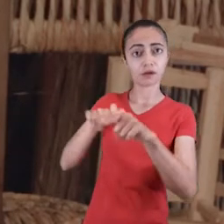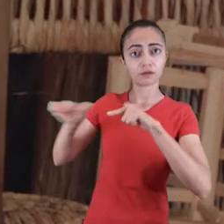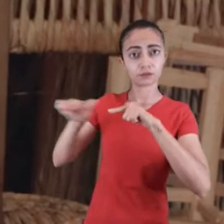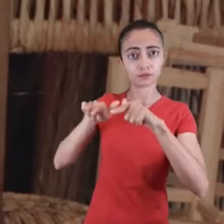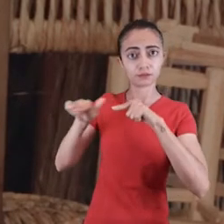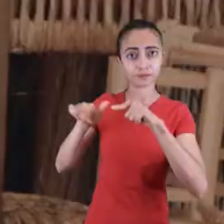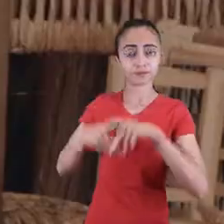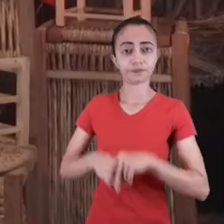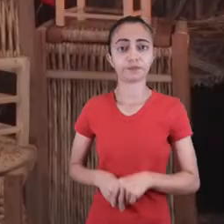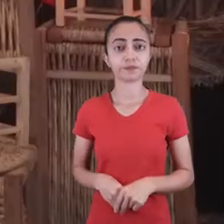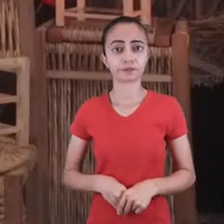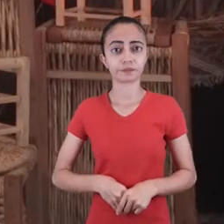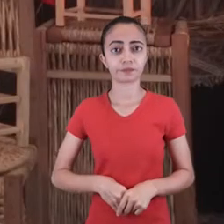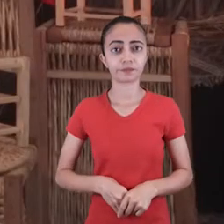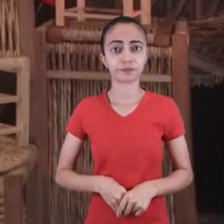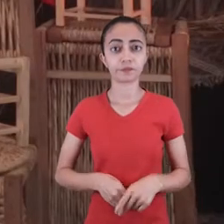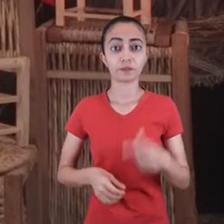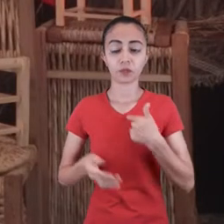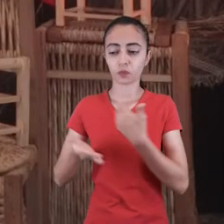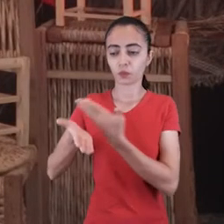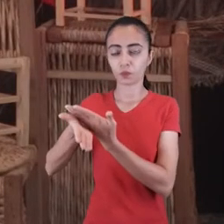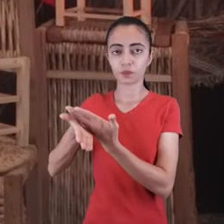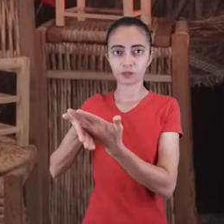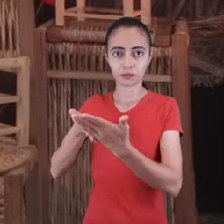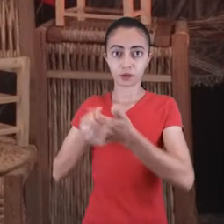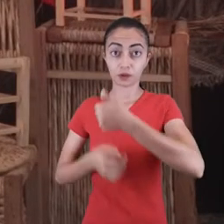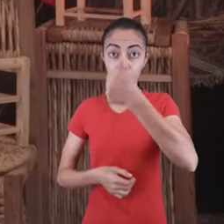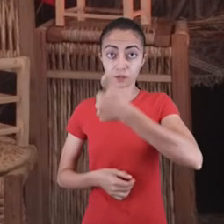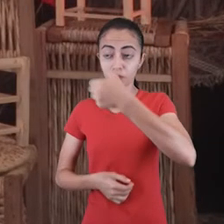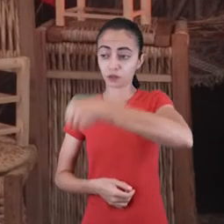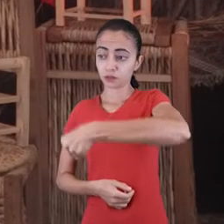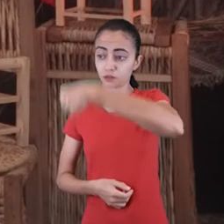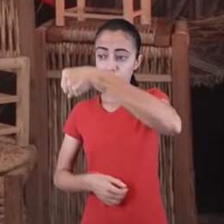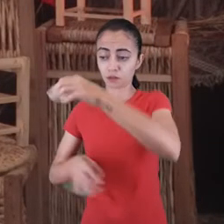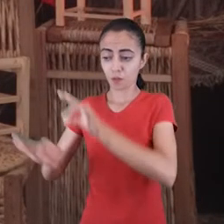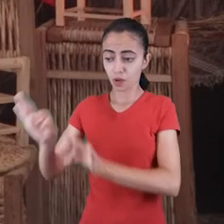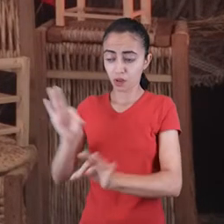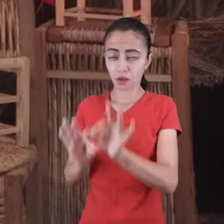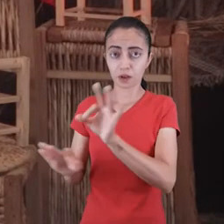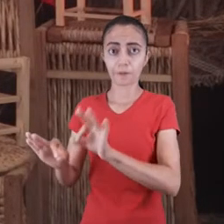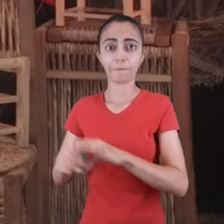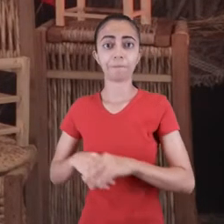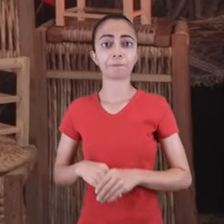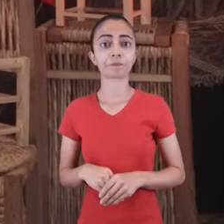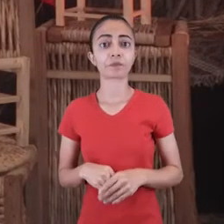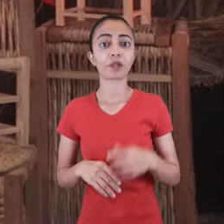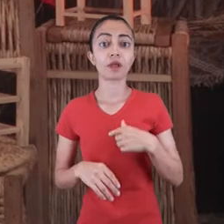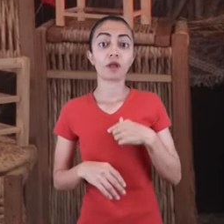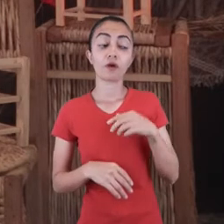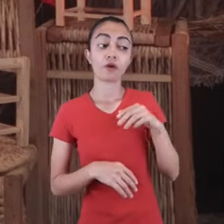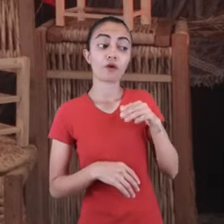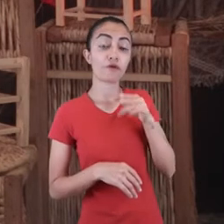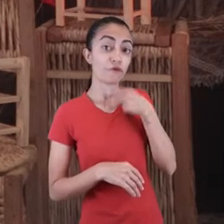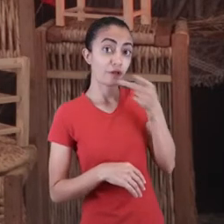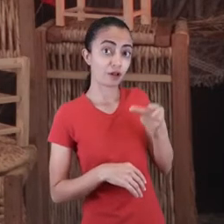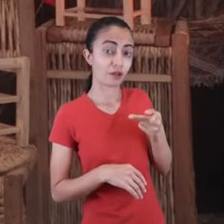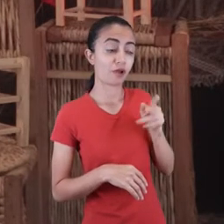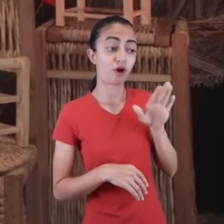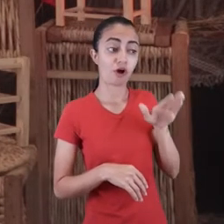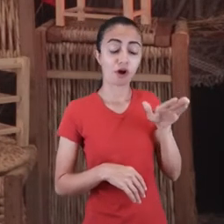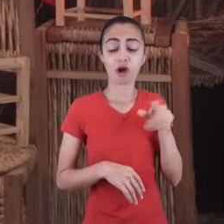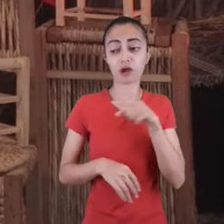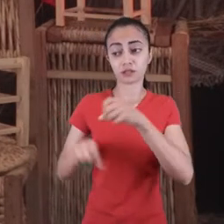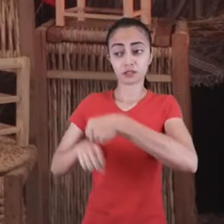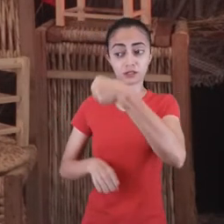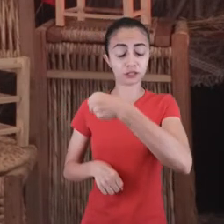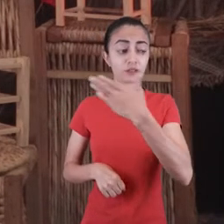ensinar nós a trabalhar. Quando eu comecei a fazer minha primeira cesta, eu falei para minha mãe, essa é minha.